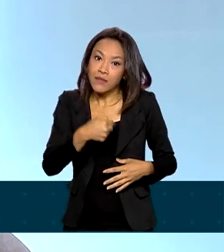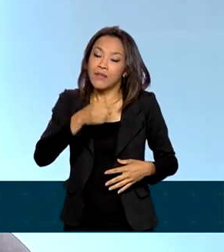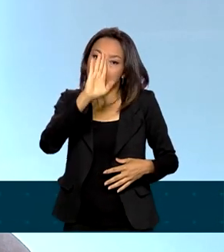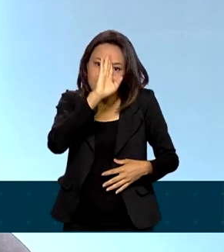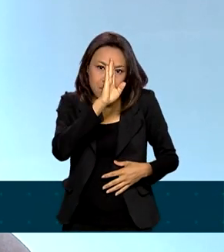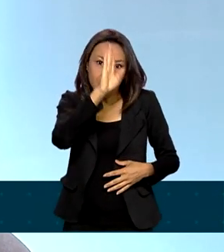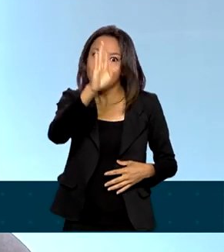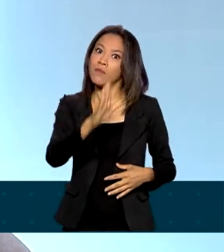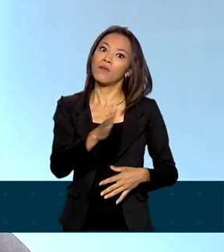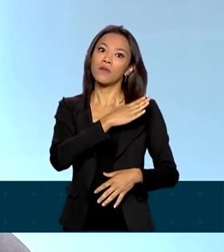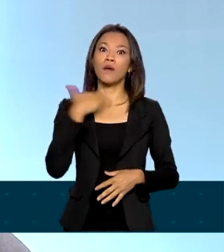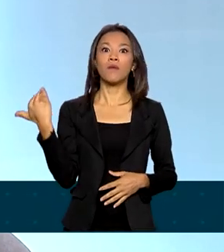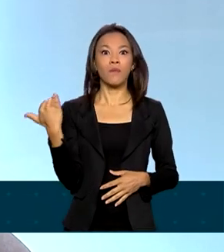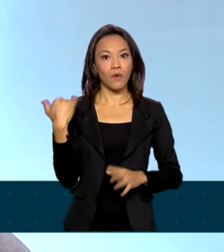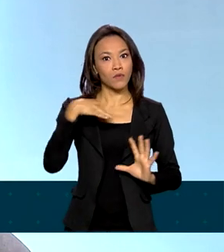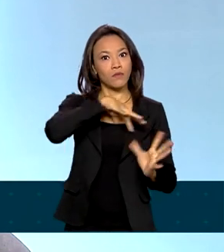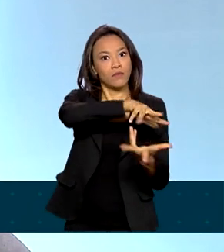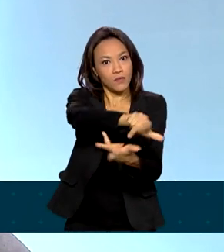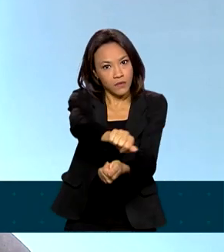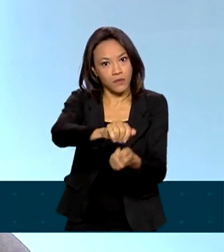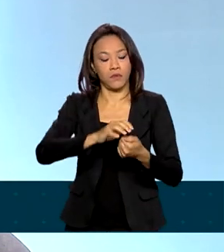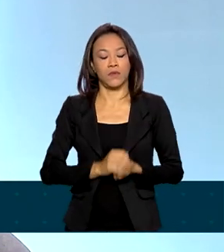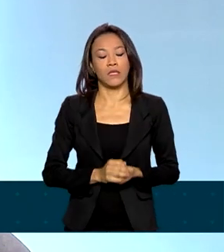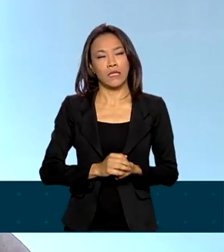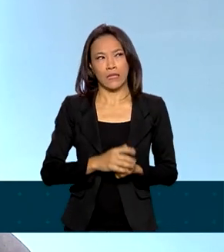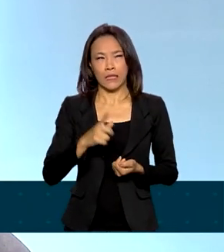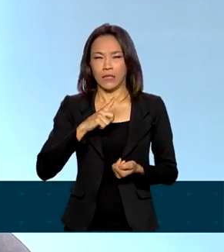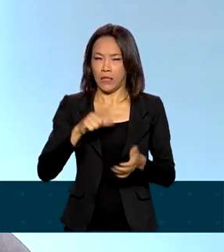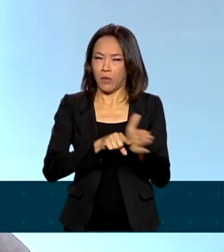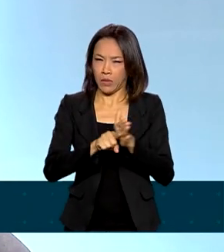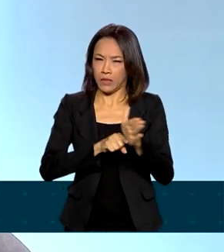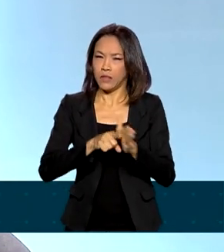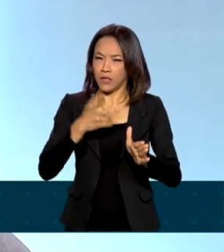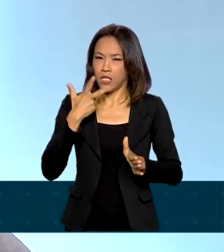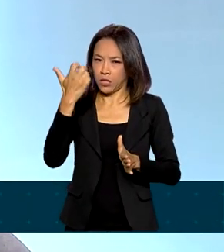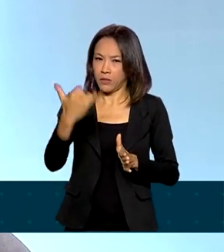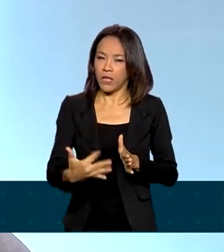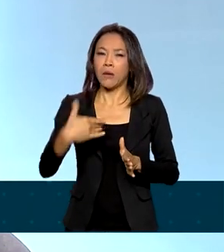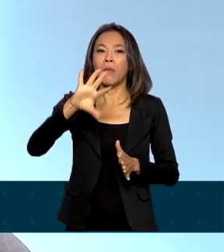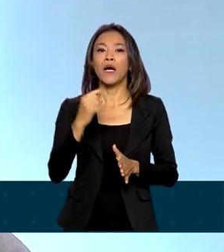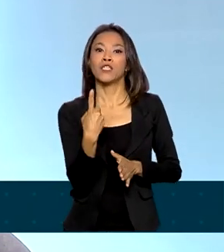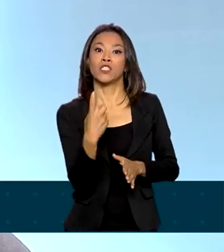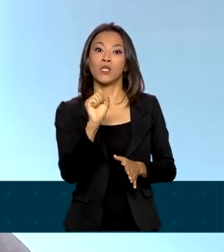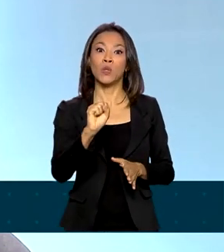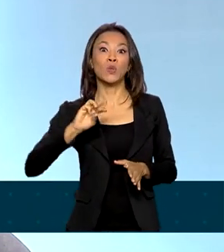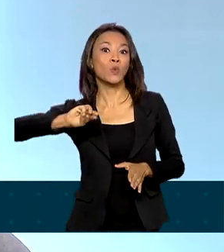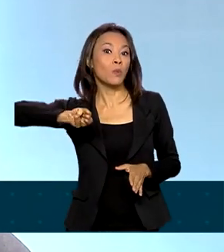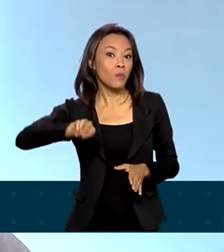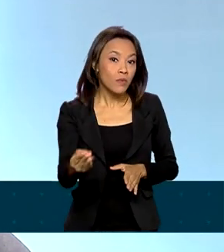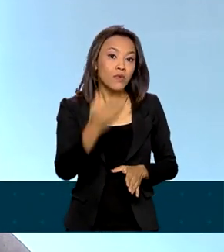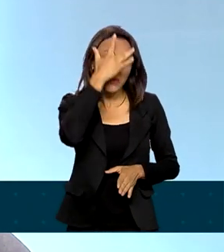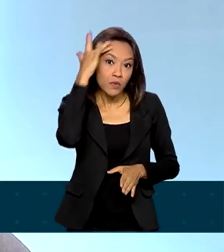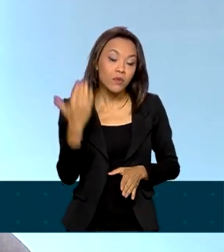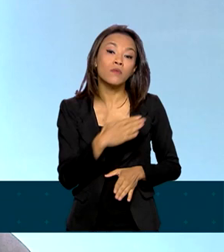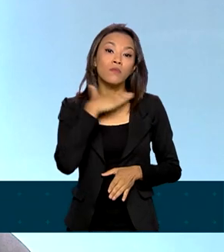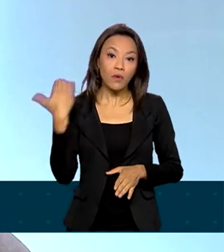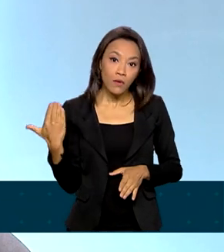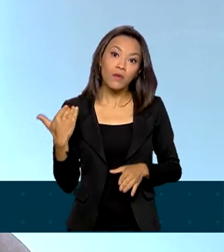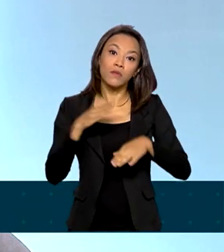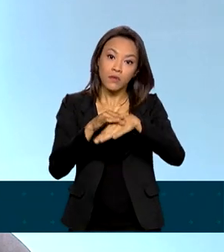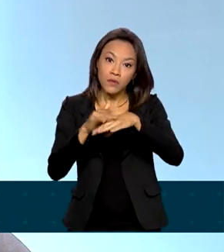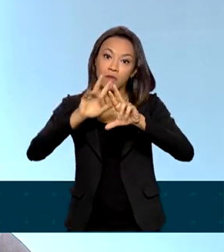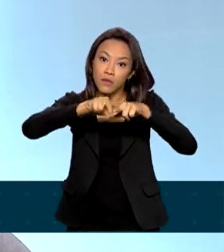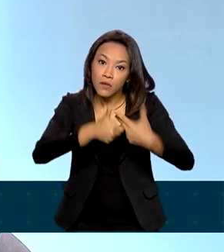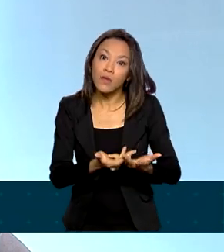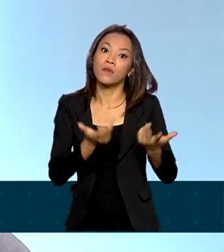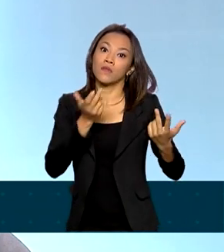causas de óbito no mundo. Estima-se que mais de 18 milhões de indivíduos morram de doenças cardiovasculares.